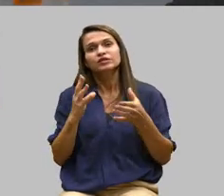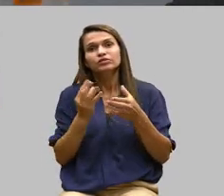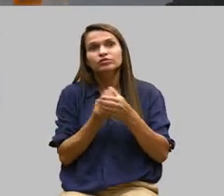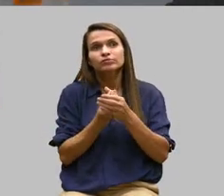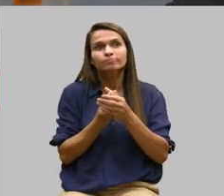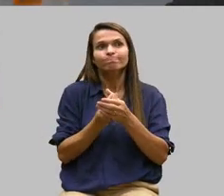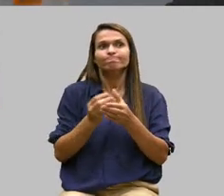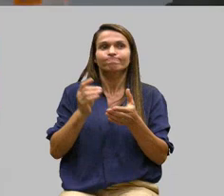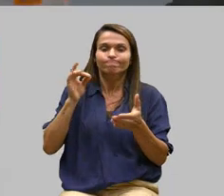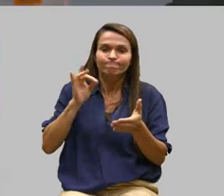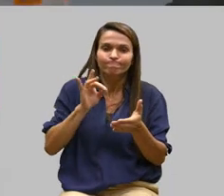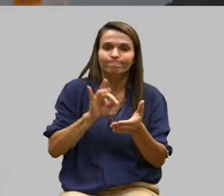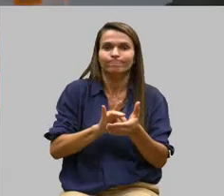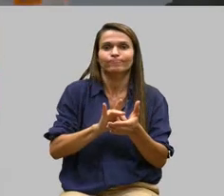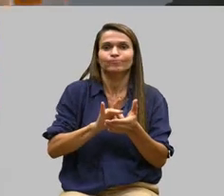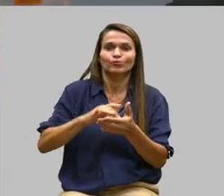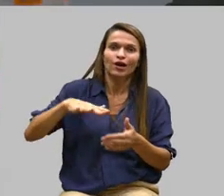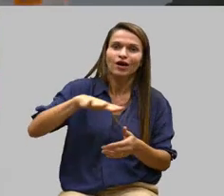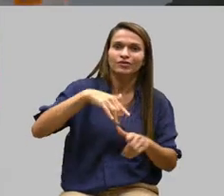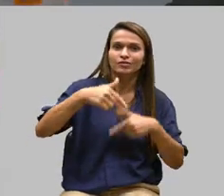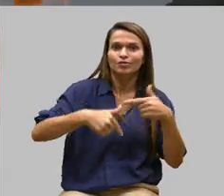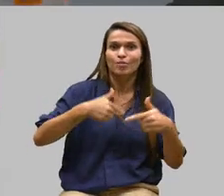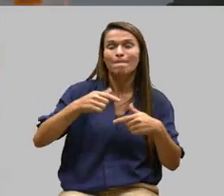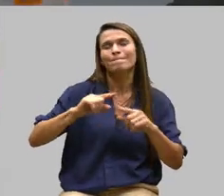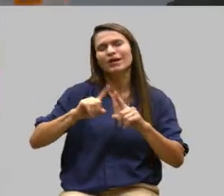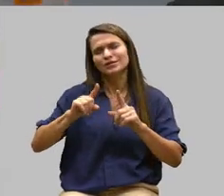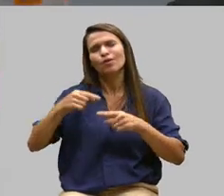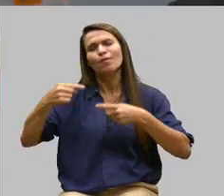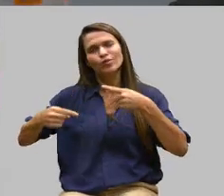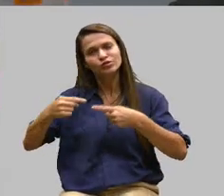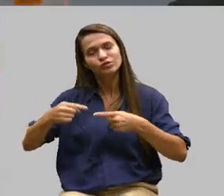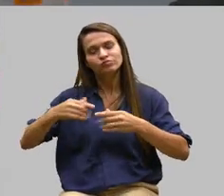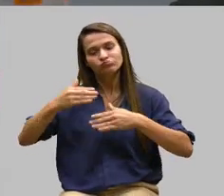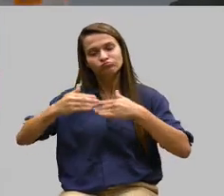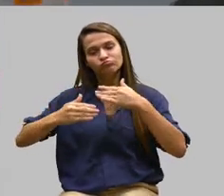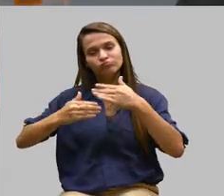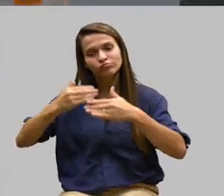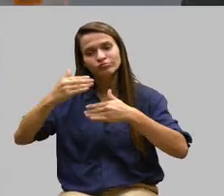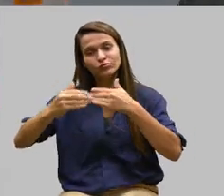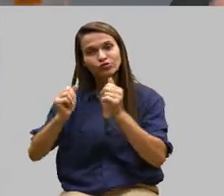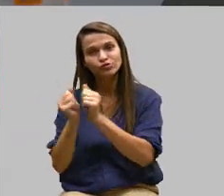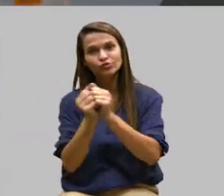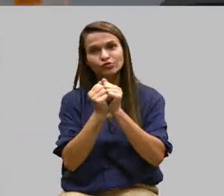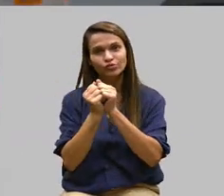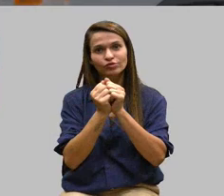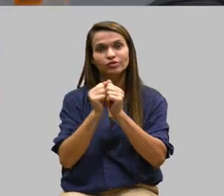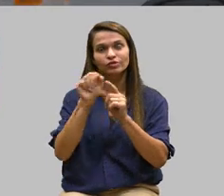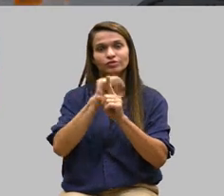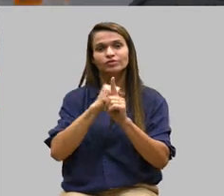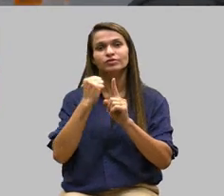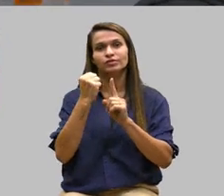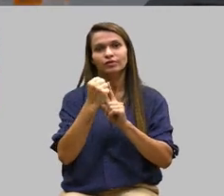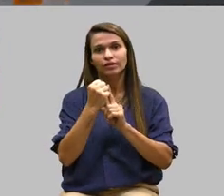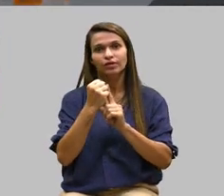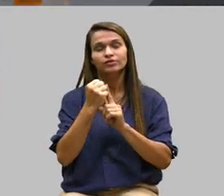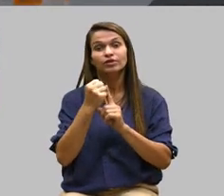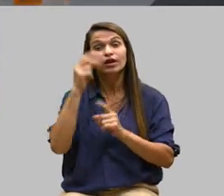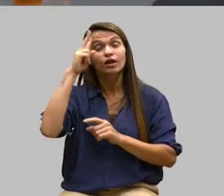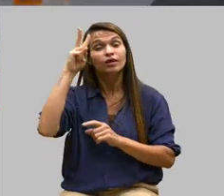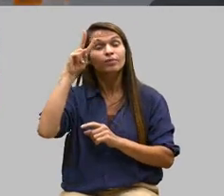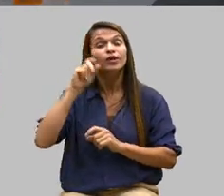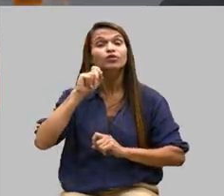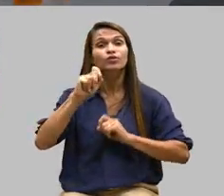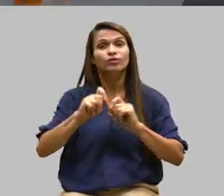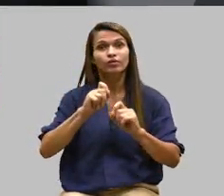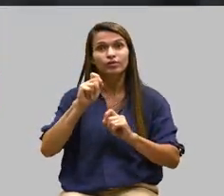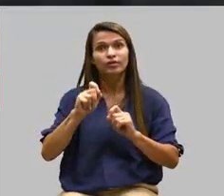efetiva no mercado de trabalho mas é uma política que se tá construindo juntamente com a sociedade Lembrando que a